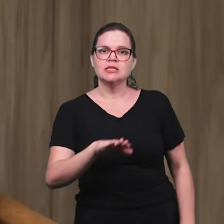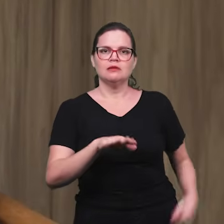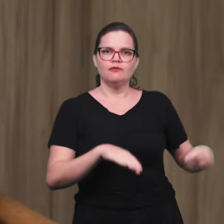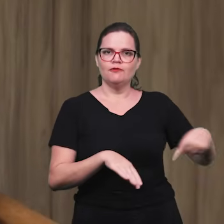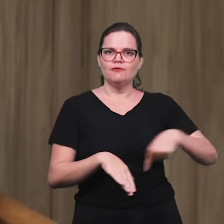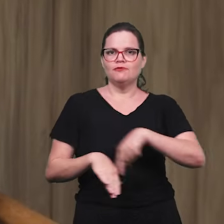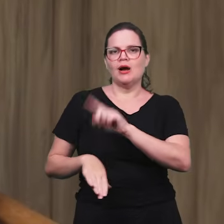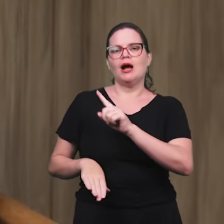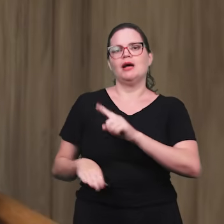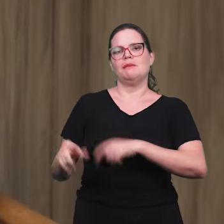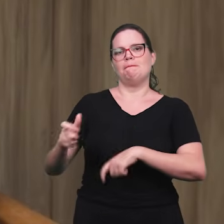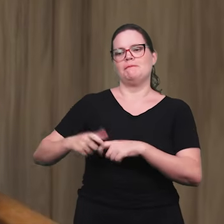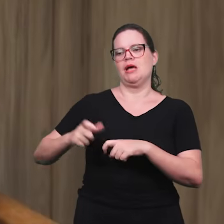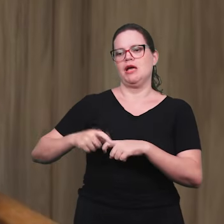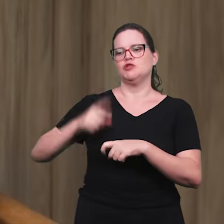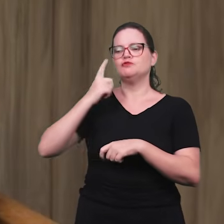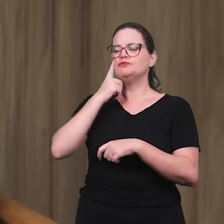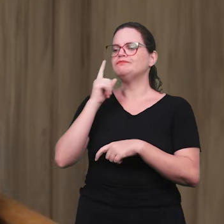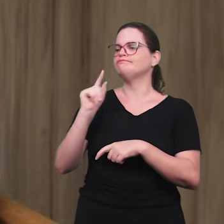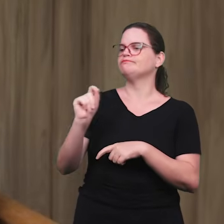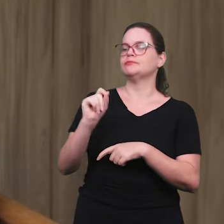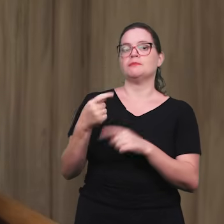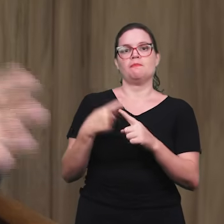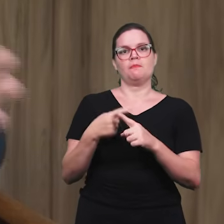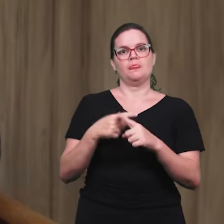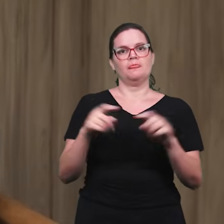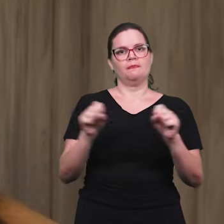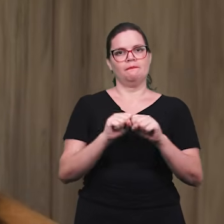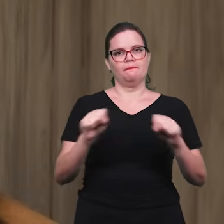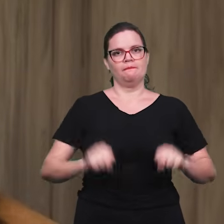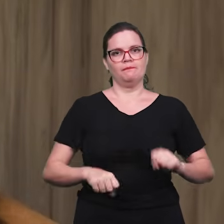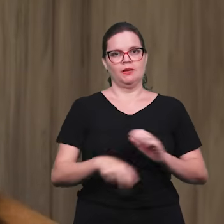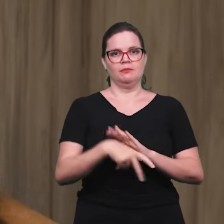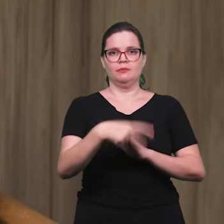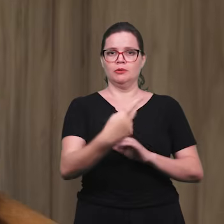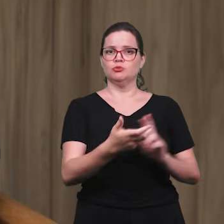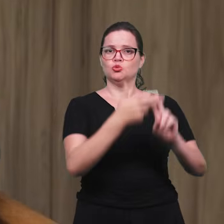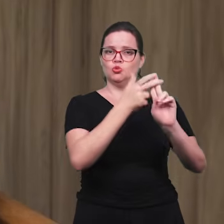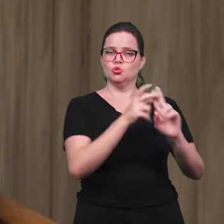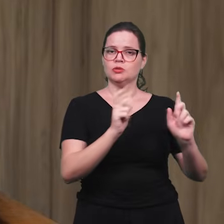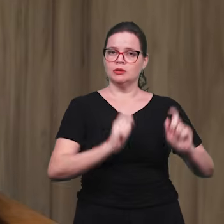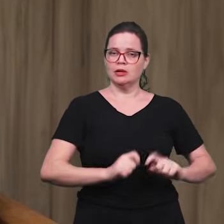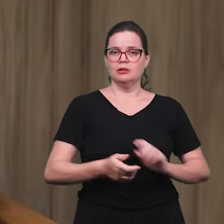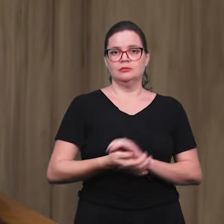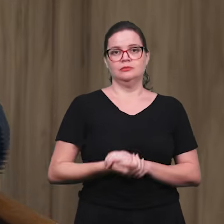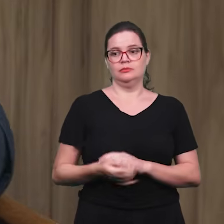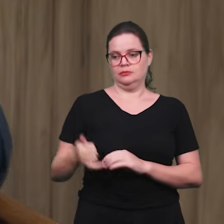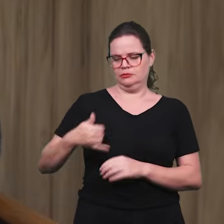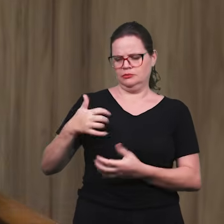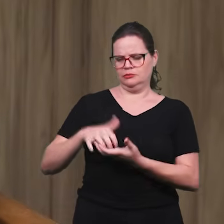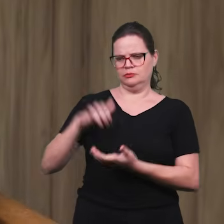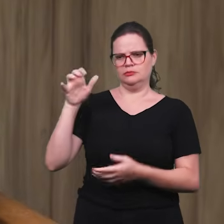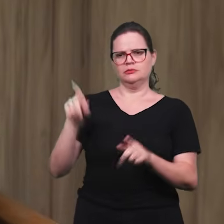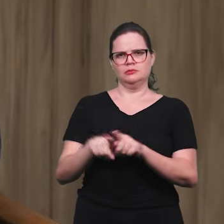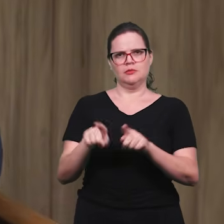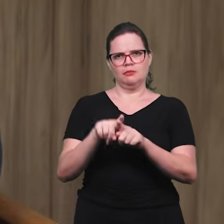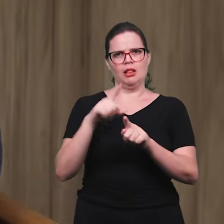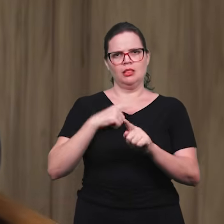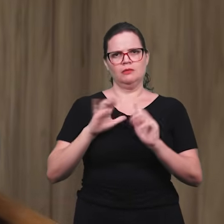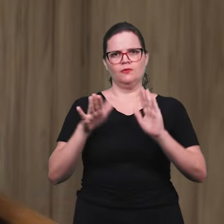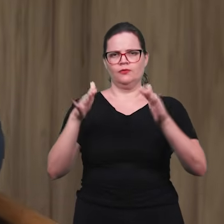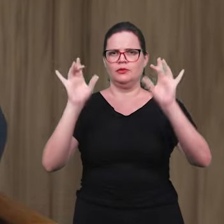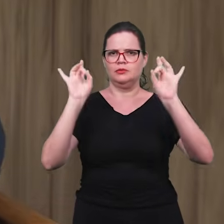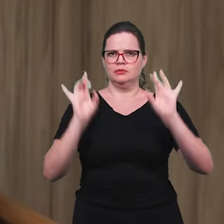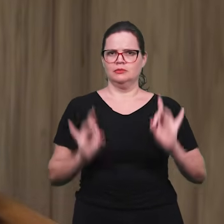Essas crianças começam a ser acompanhadas pelo sistema, né, através da Estratégia de Saúde da Família, e o idoso tem um trabalho